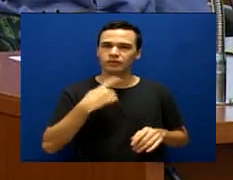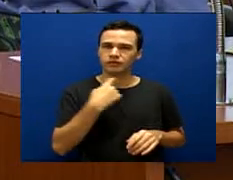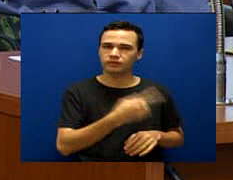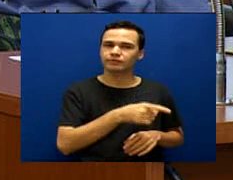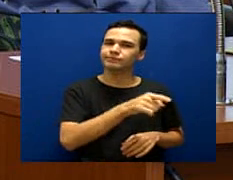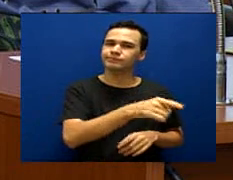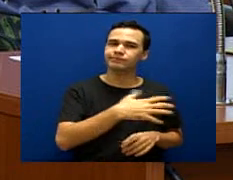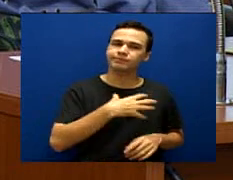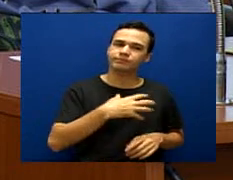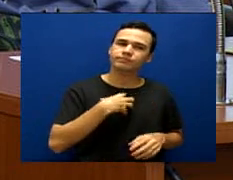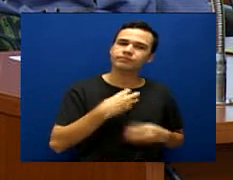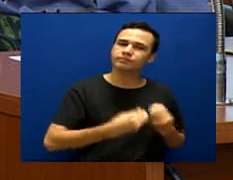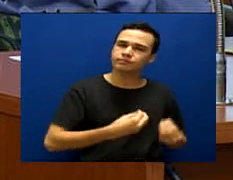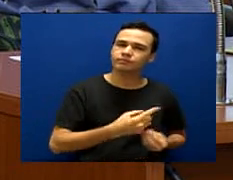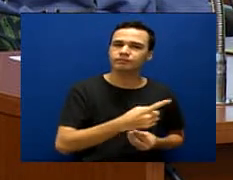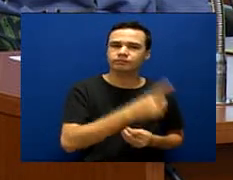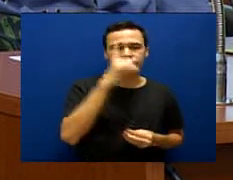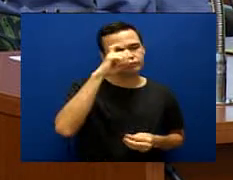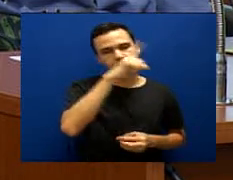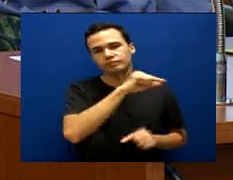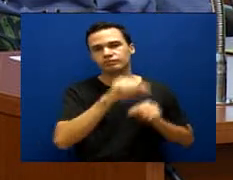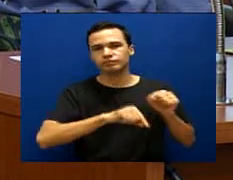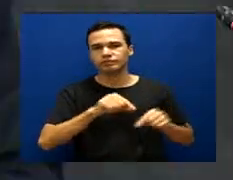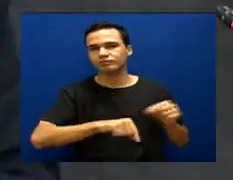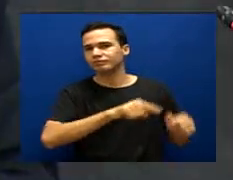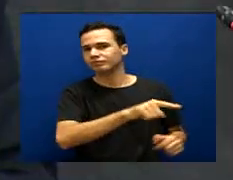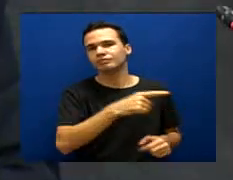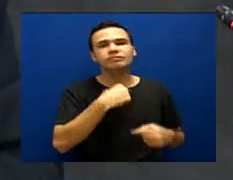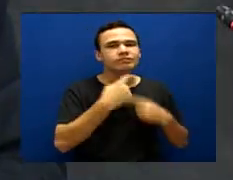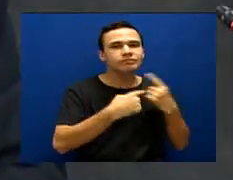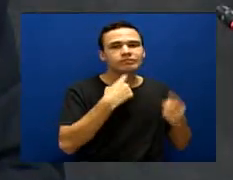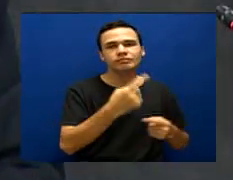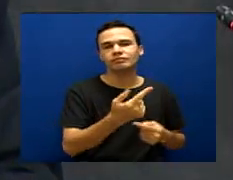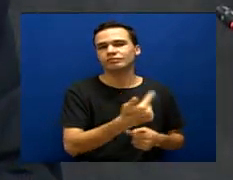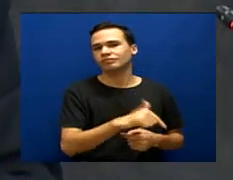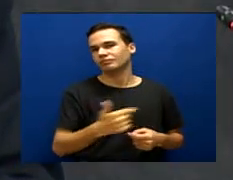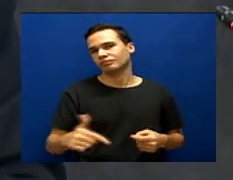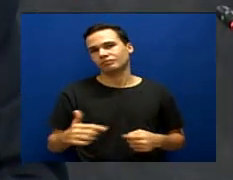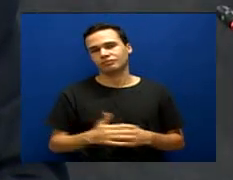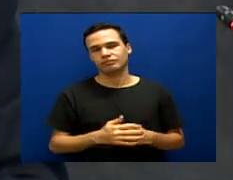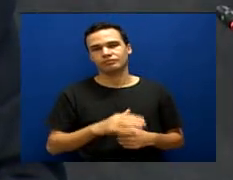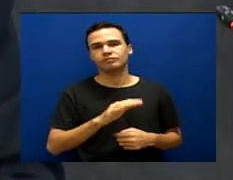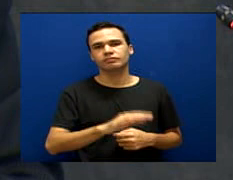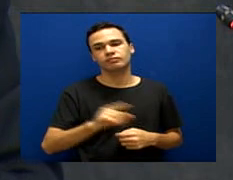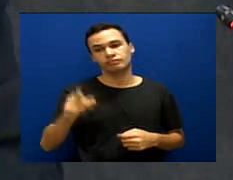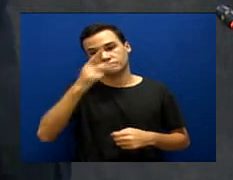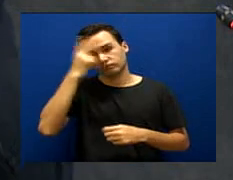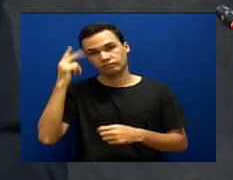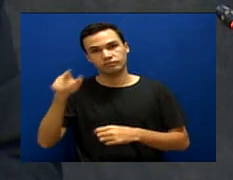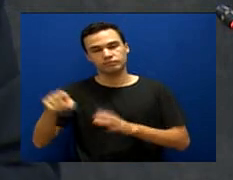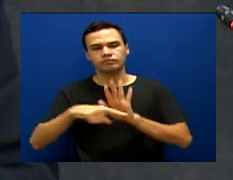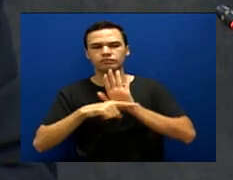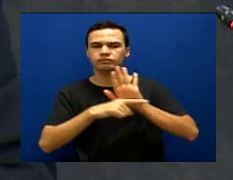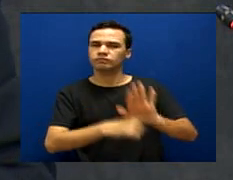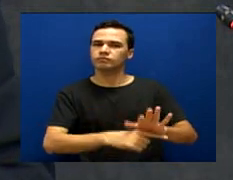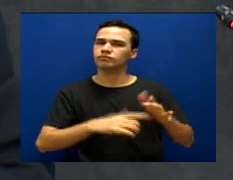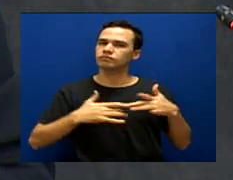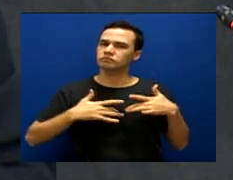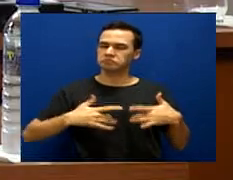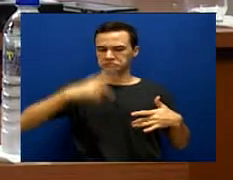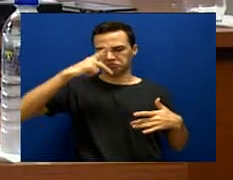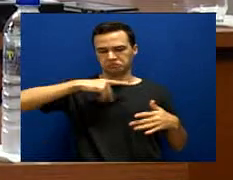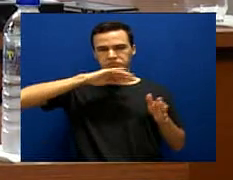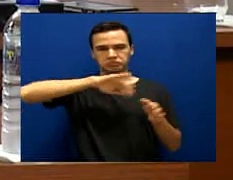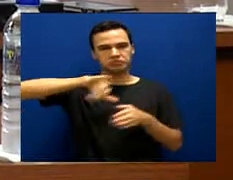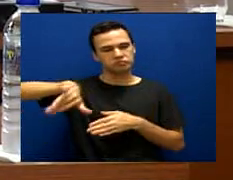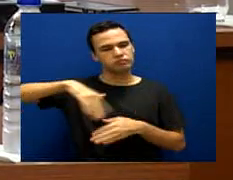com que eles vivem, o sofrimento que eles vivem. Então, são essas pessoas, essas ativistas e ativistas que realmente sacrificam sua vida pessoal